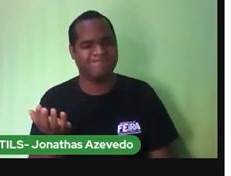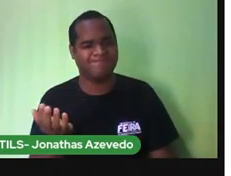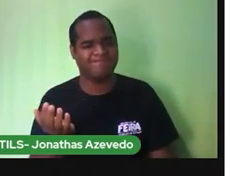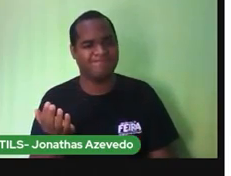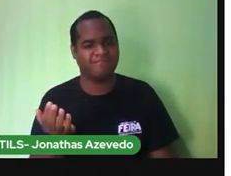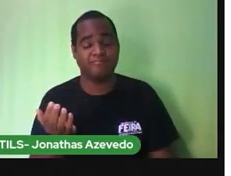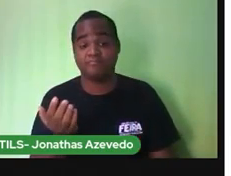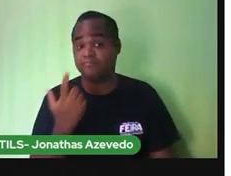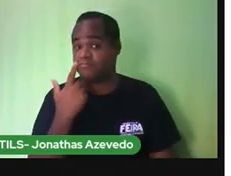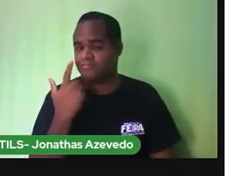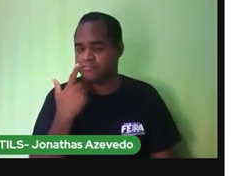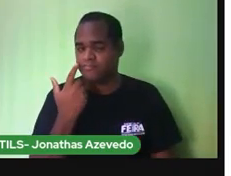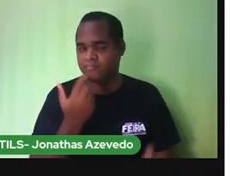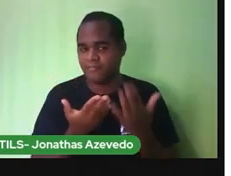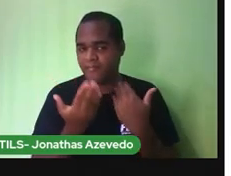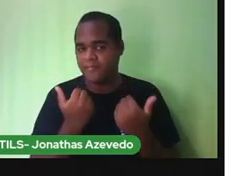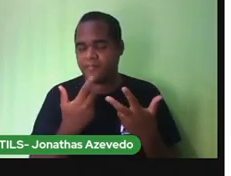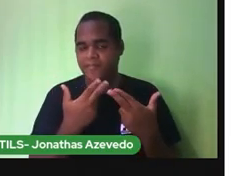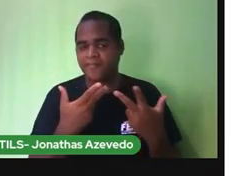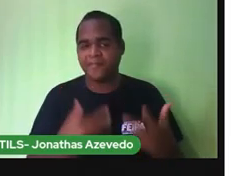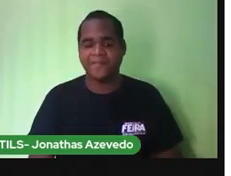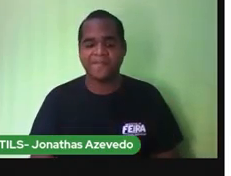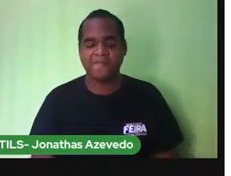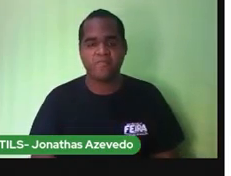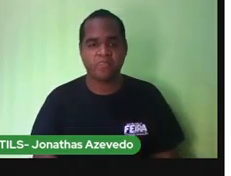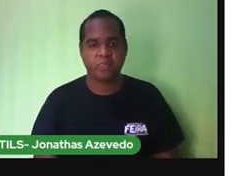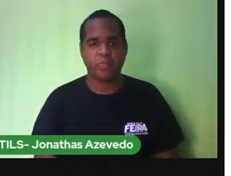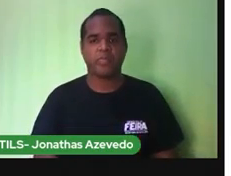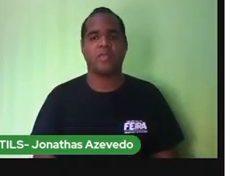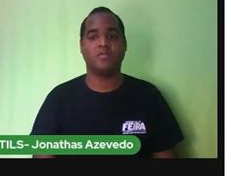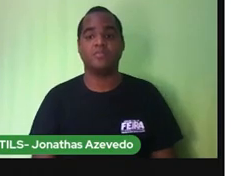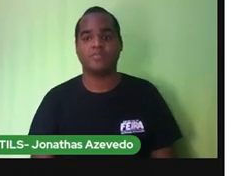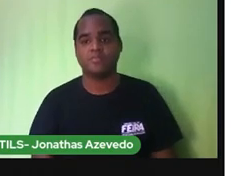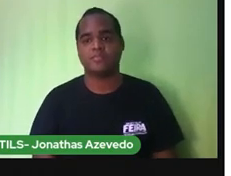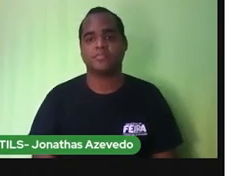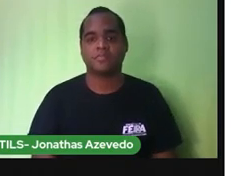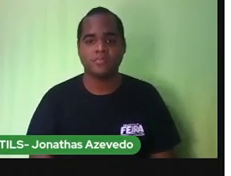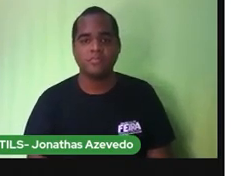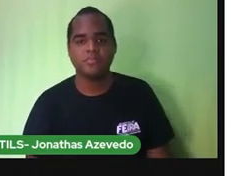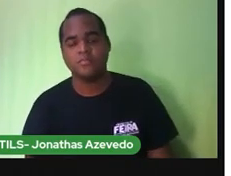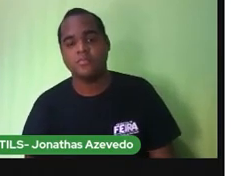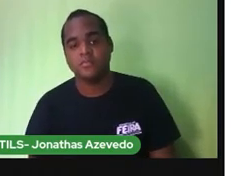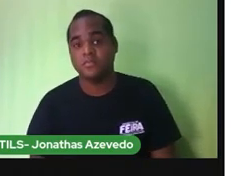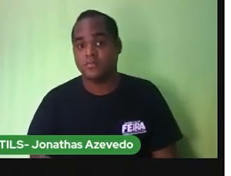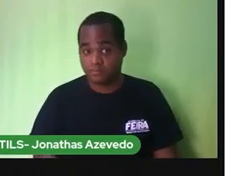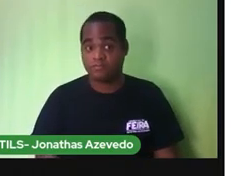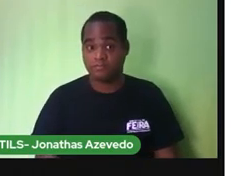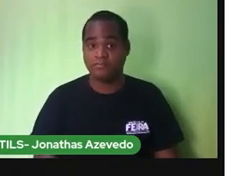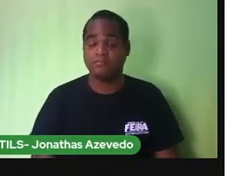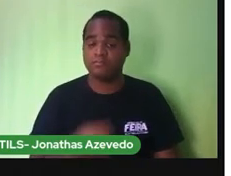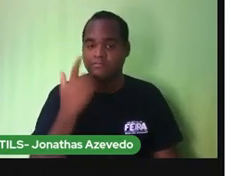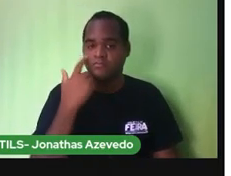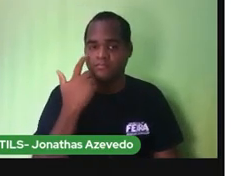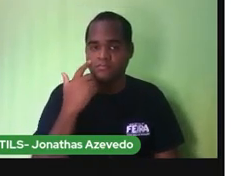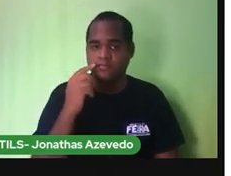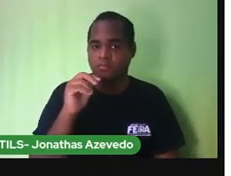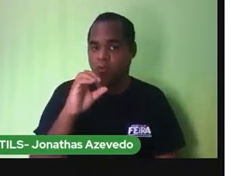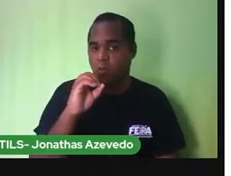vamos lá o primeiro versinho e o